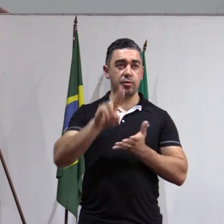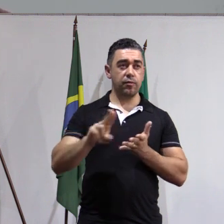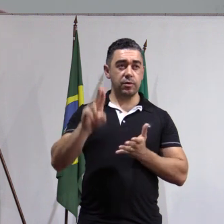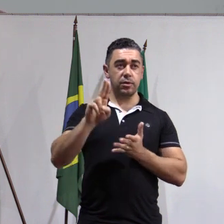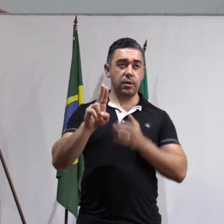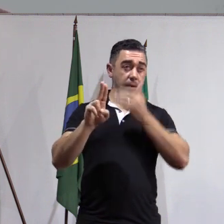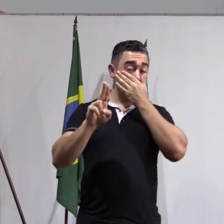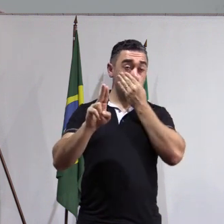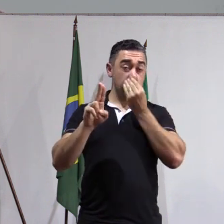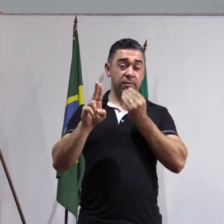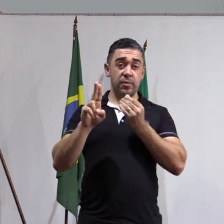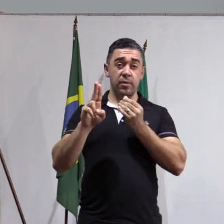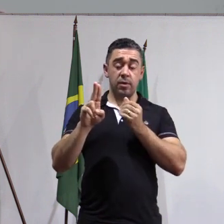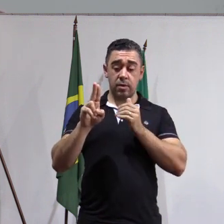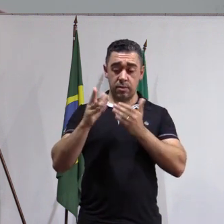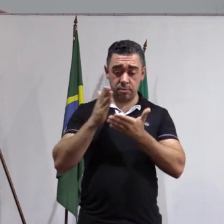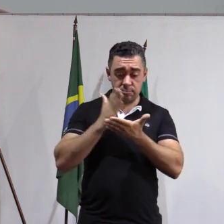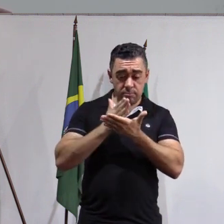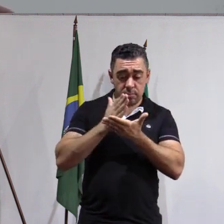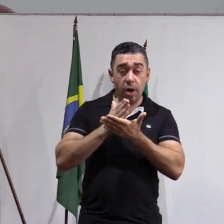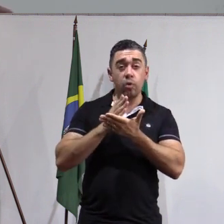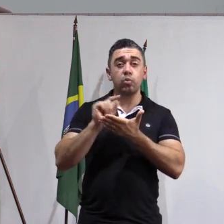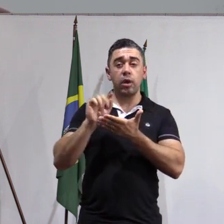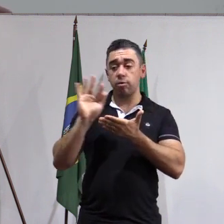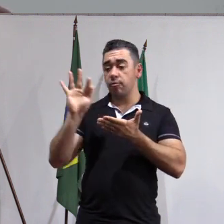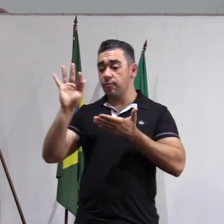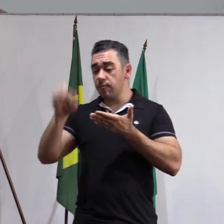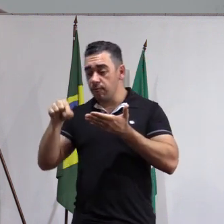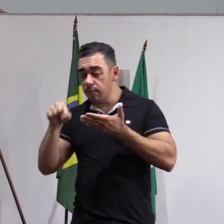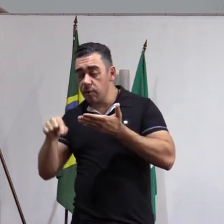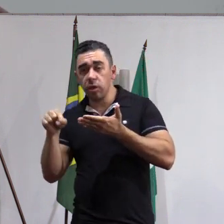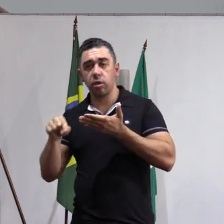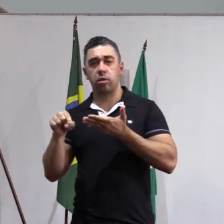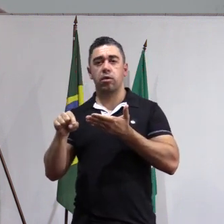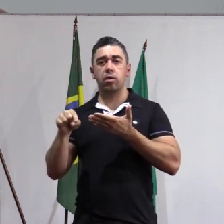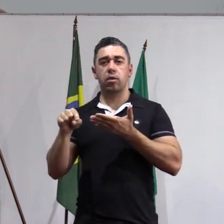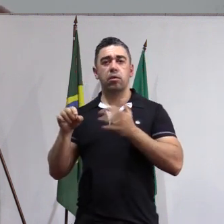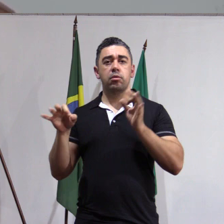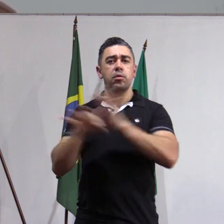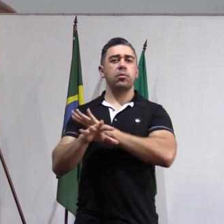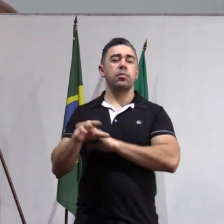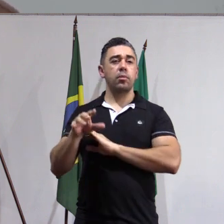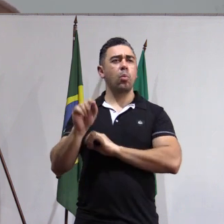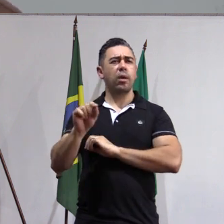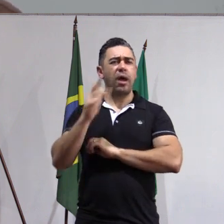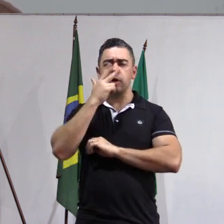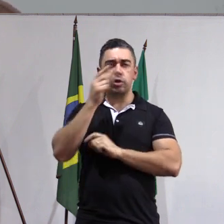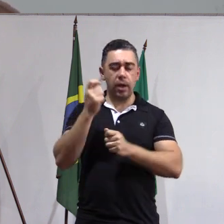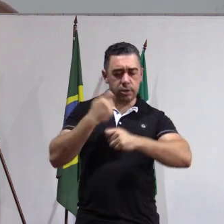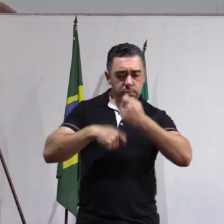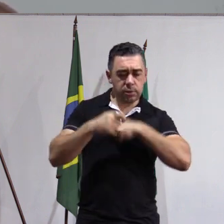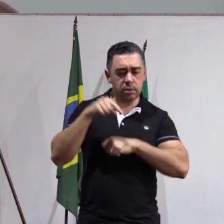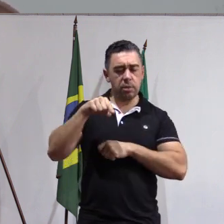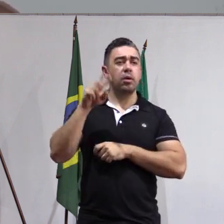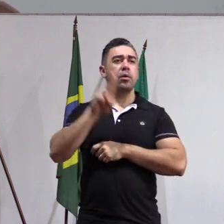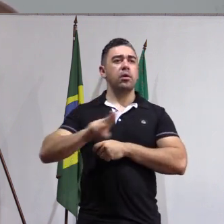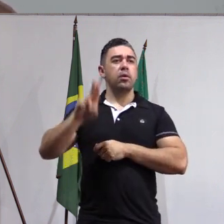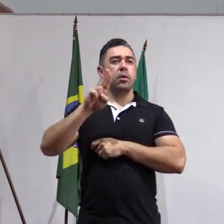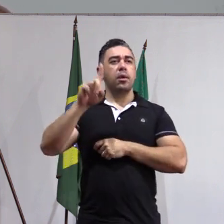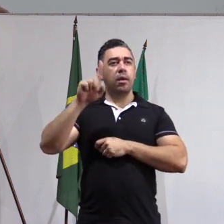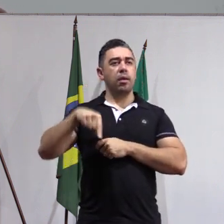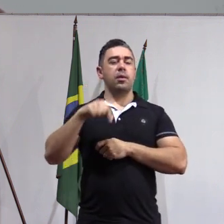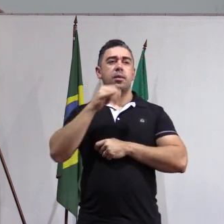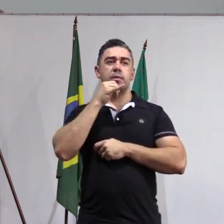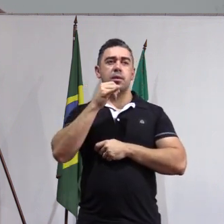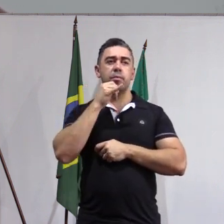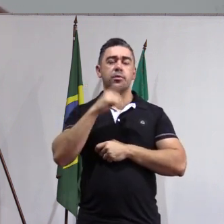as atividades fim da universidade. Achar que o meio de administração da universidade seja muito